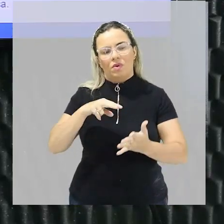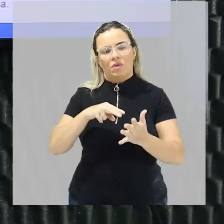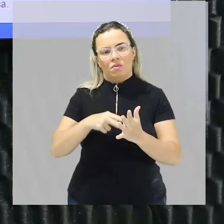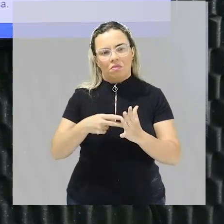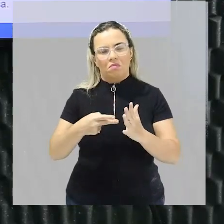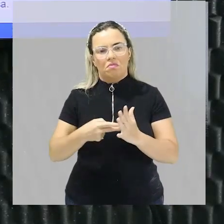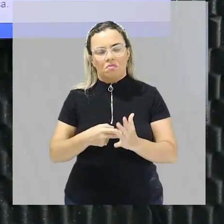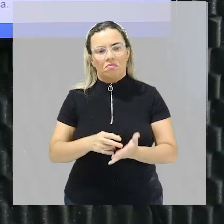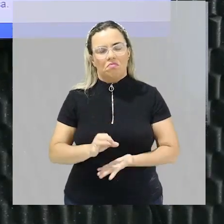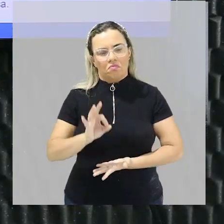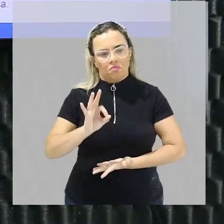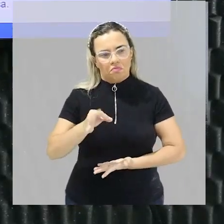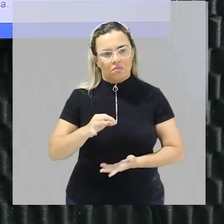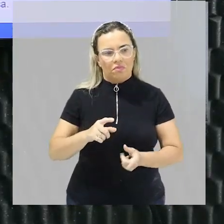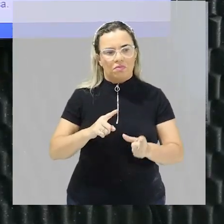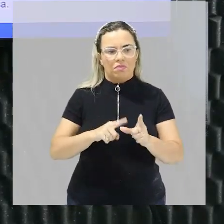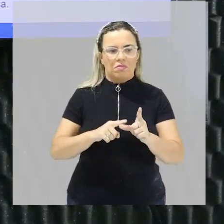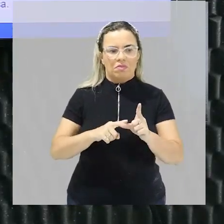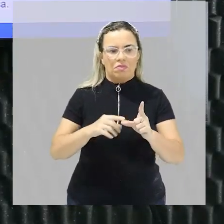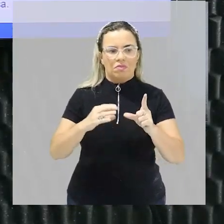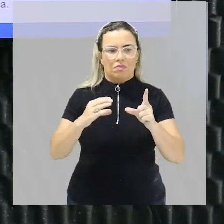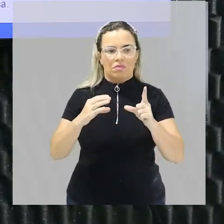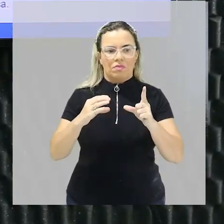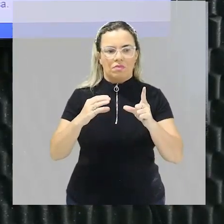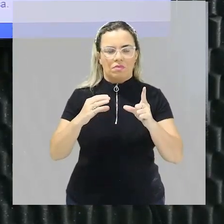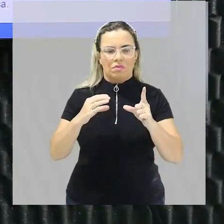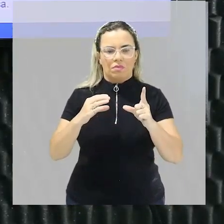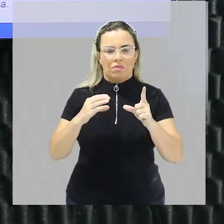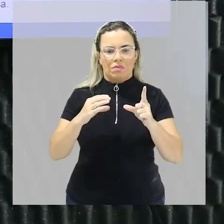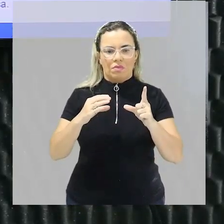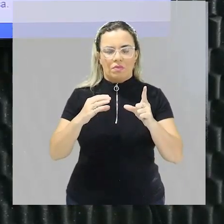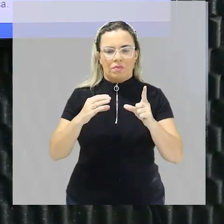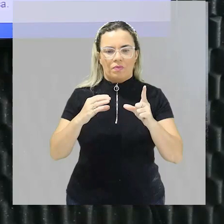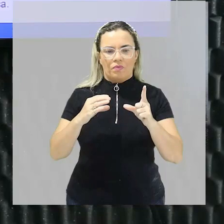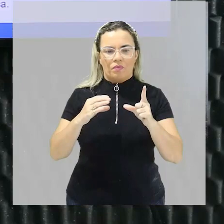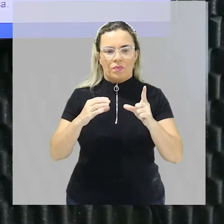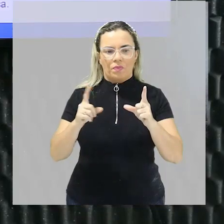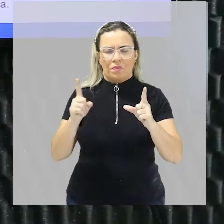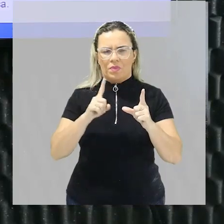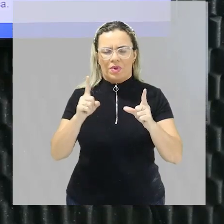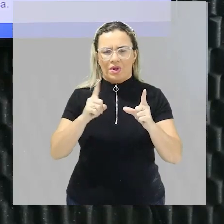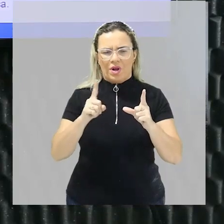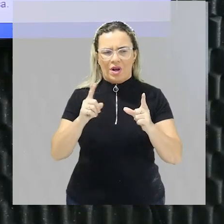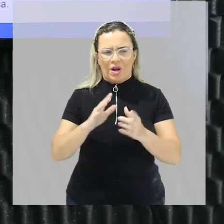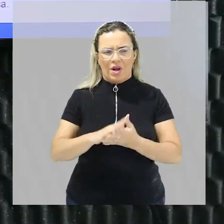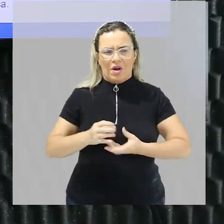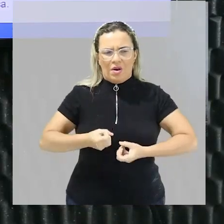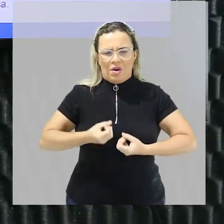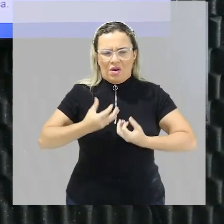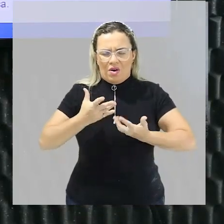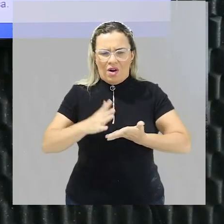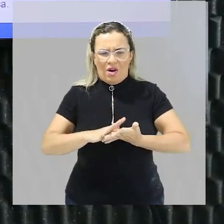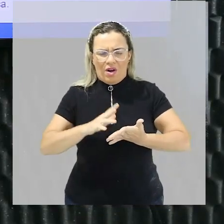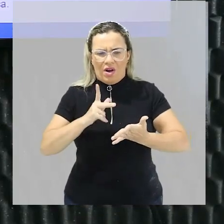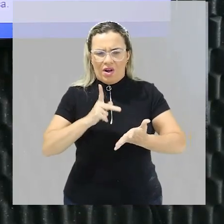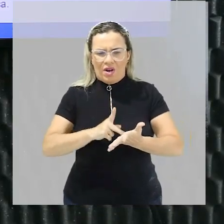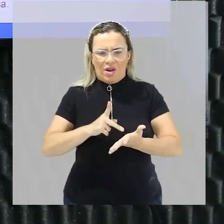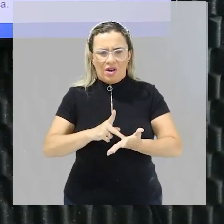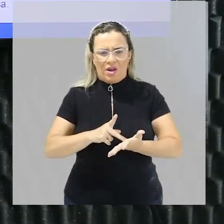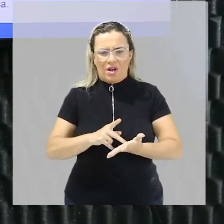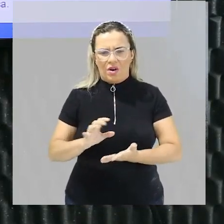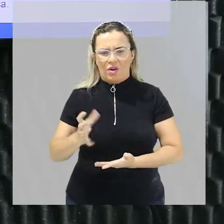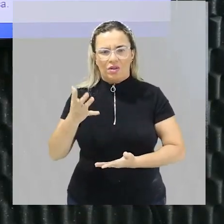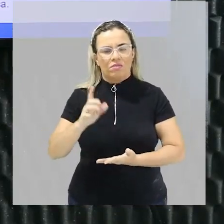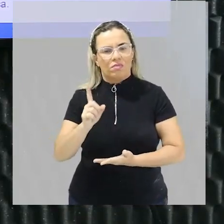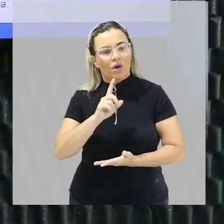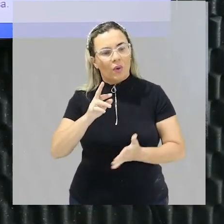essa letra B. C. A poesia deve ser fiel aos acontecimentos? Não, ele não está dizendo que deve ser fiel, deve ser representativo. D.